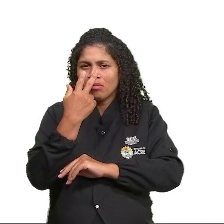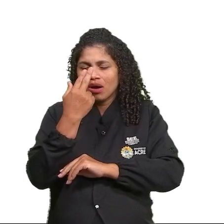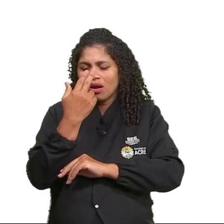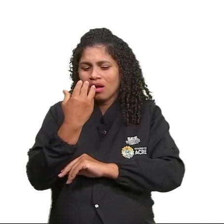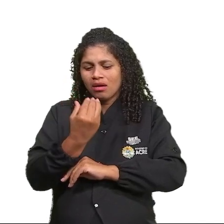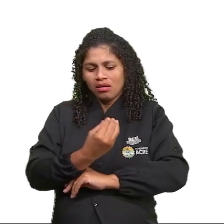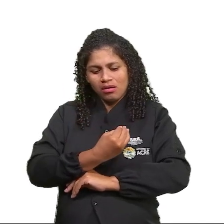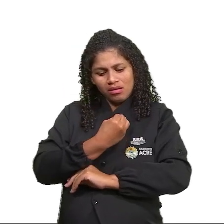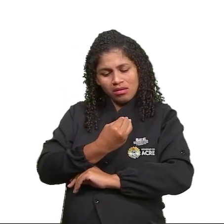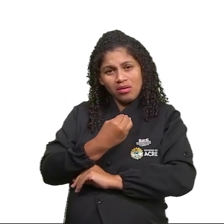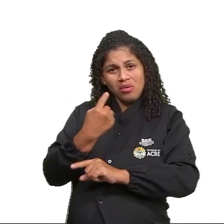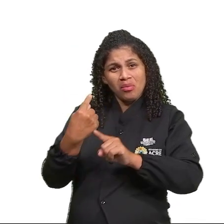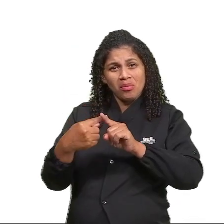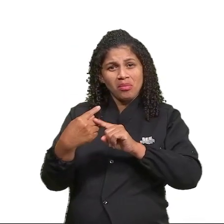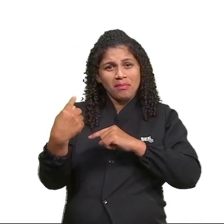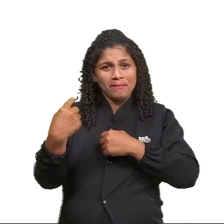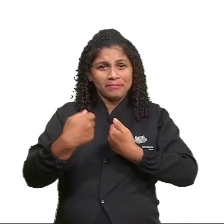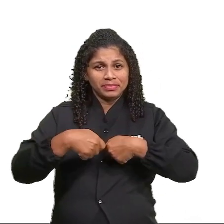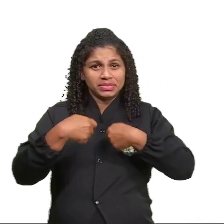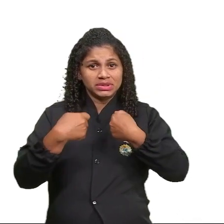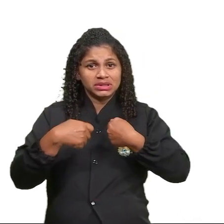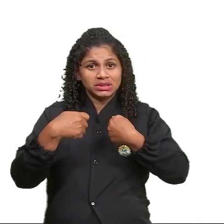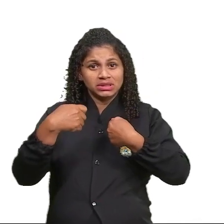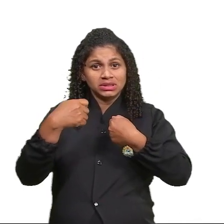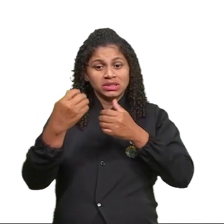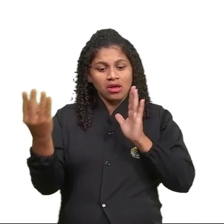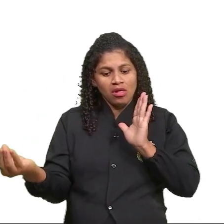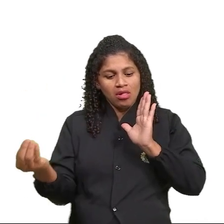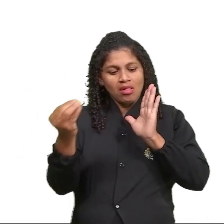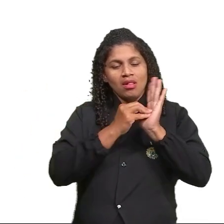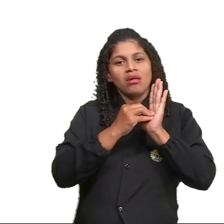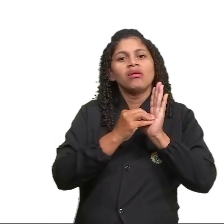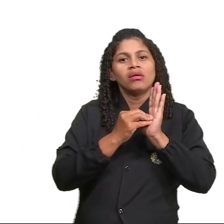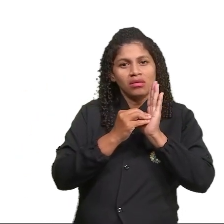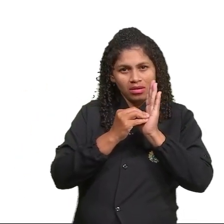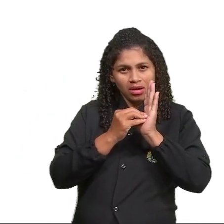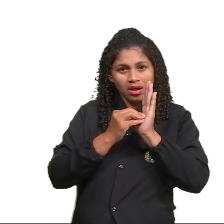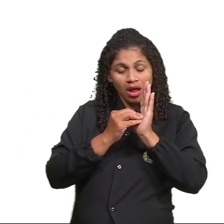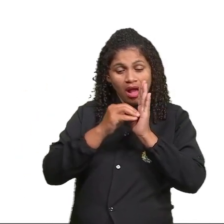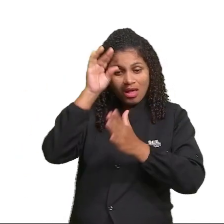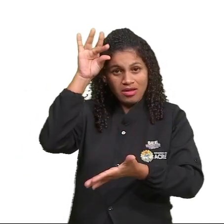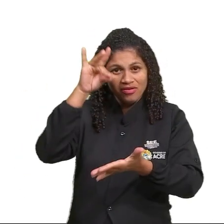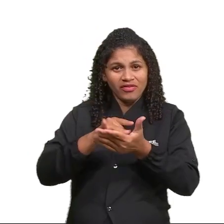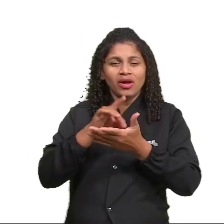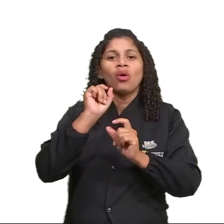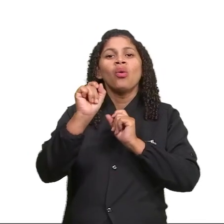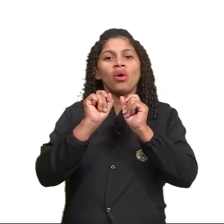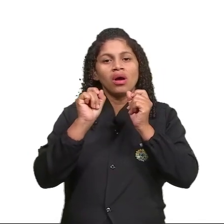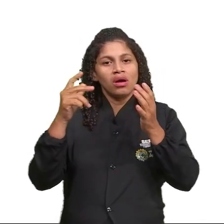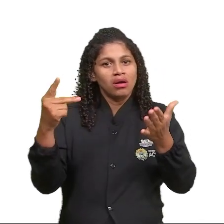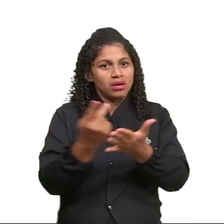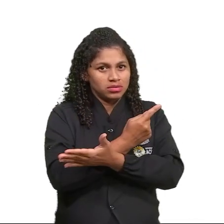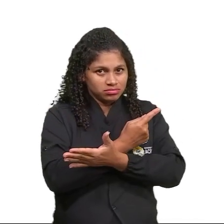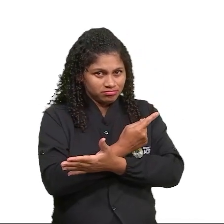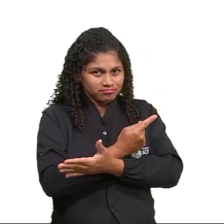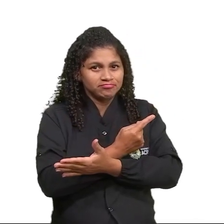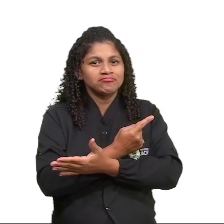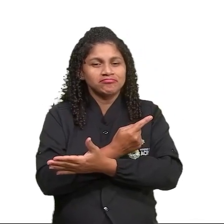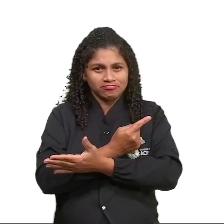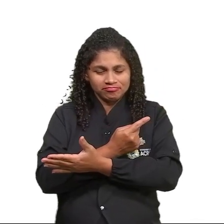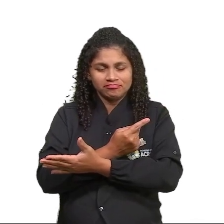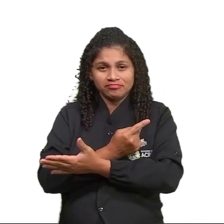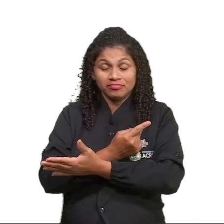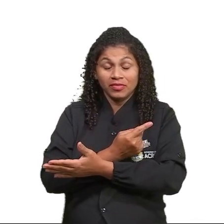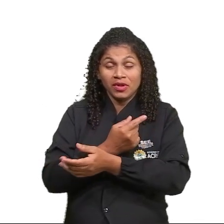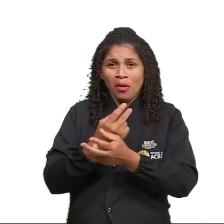porque preciso registrar os fatos antecedentes. Que loucura, né? Mas é uma loucura tão deliciosa, porque olha que ironia que o